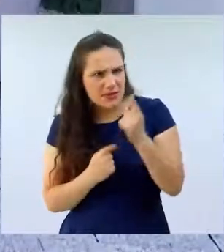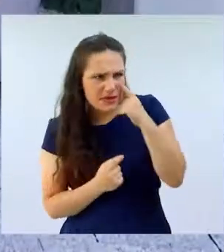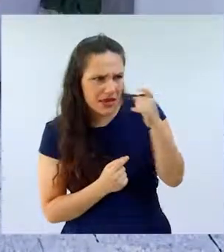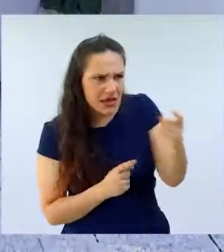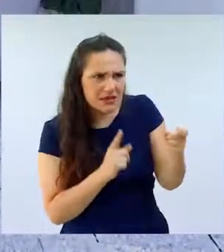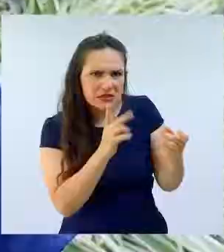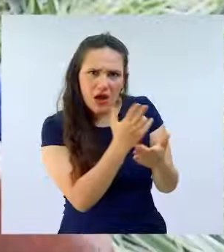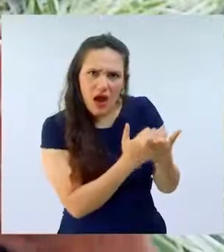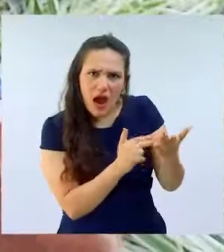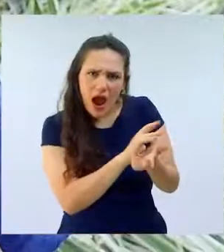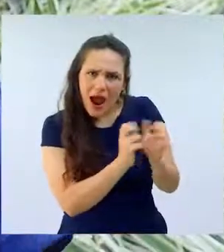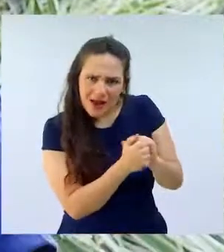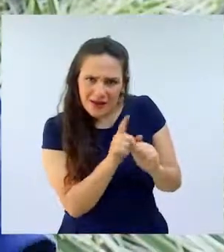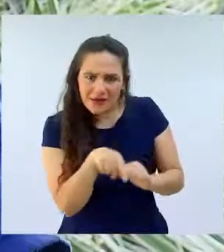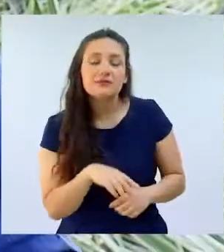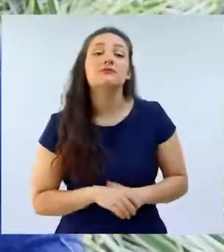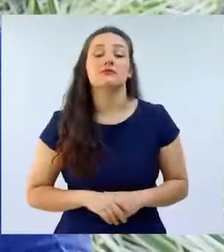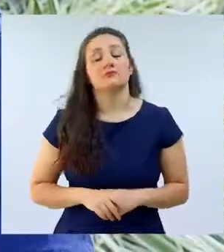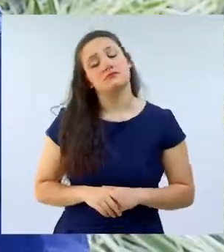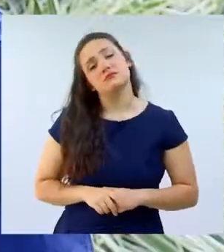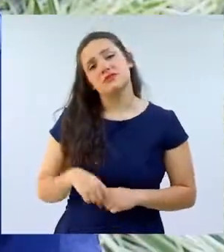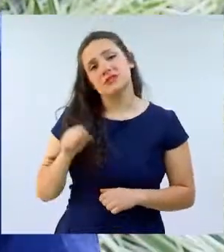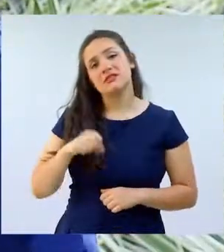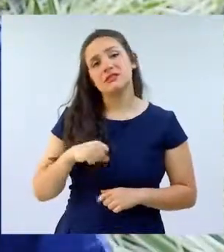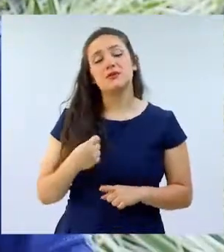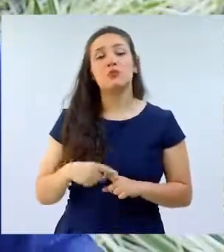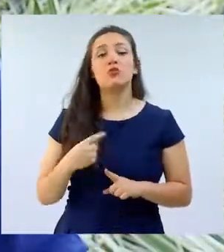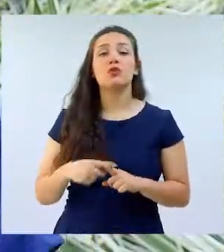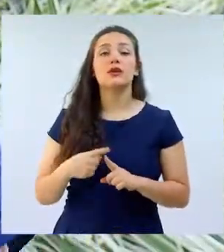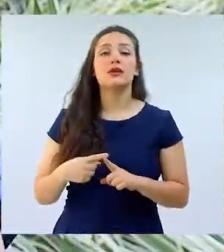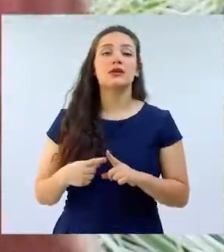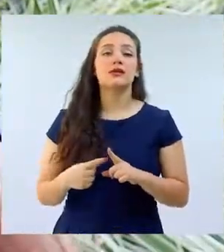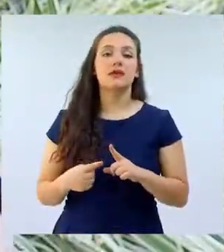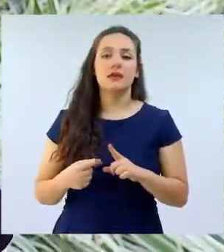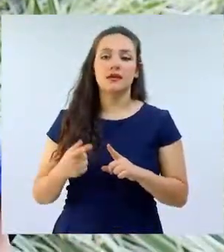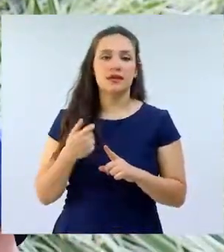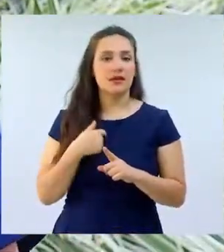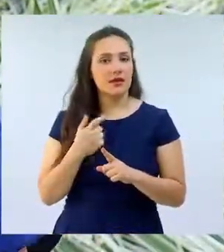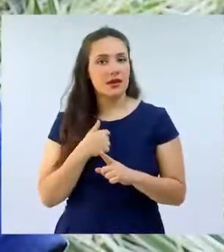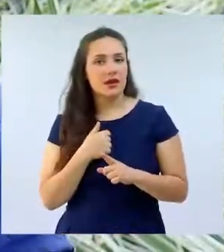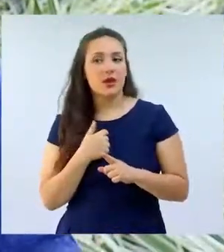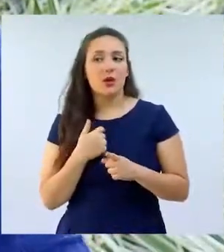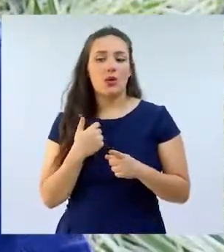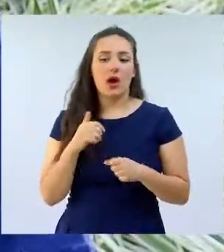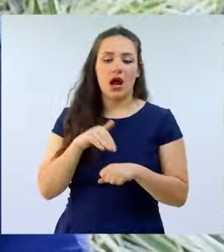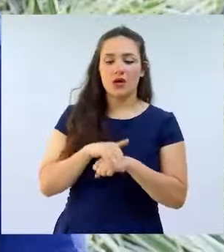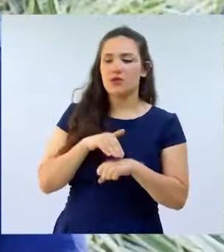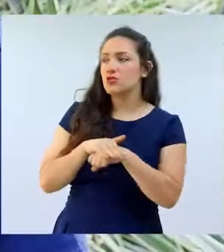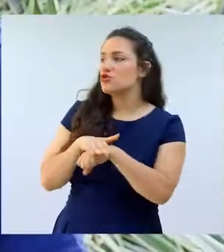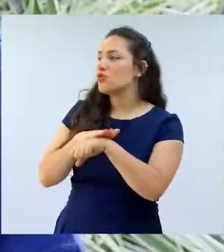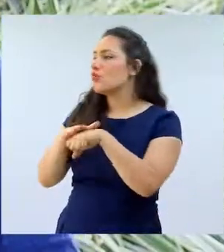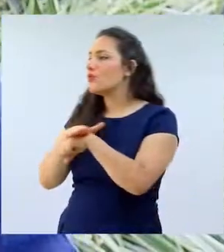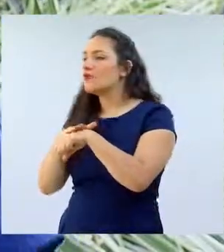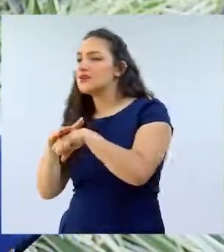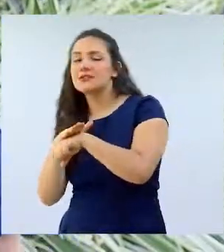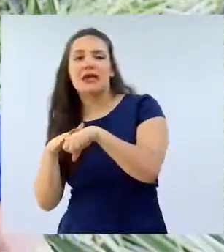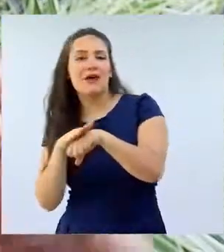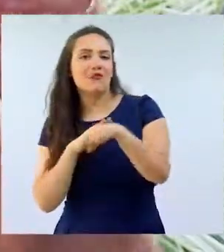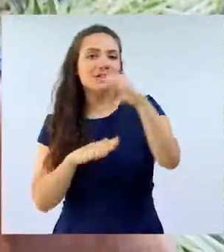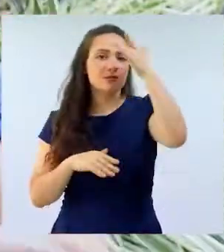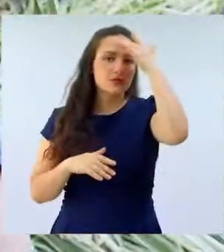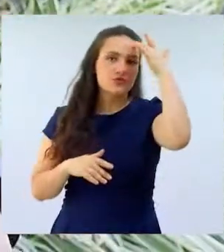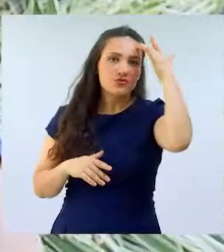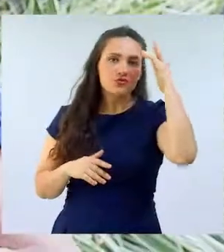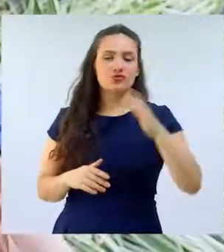com a arte. Isso deu uma sustentação, porque depois que eu comecei a ficar muito ligado à arte, que aí eu comecei a sair à noite aqui em Campo Grande, aí comecei a encontrar... Aí foi